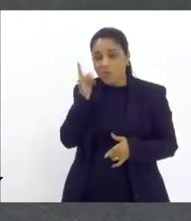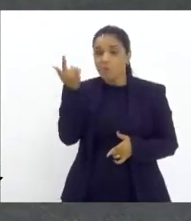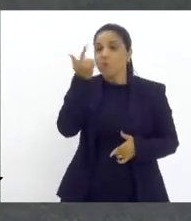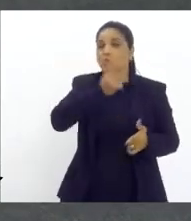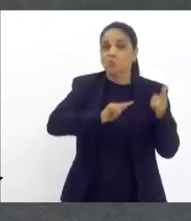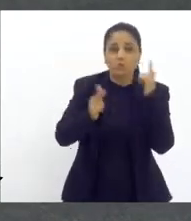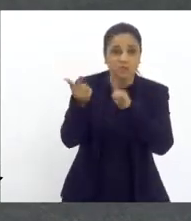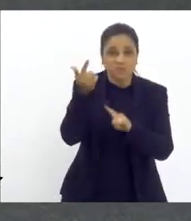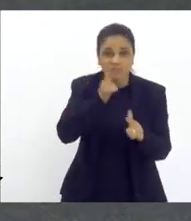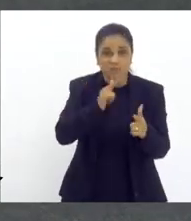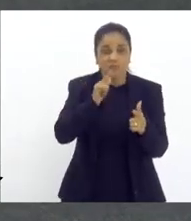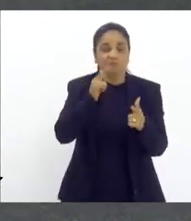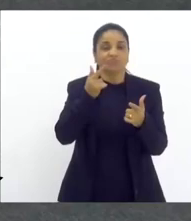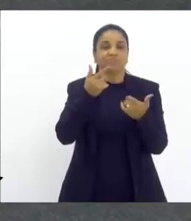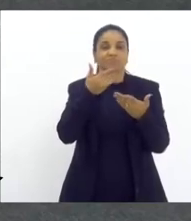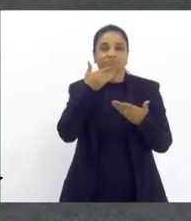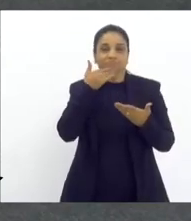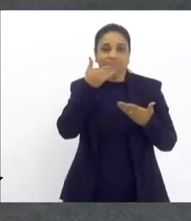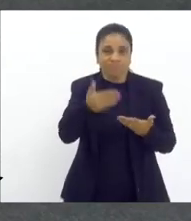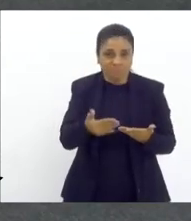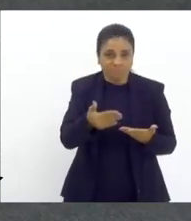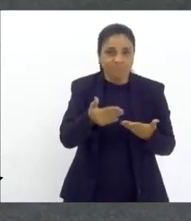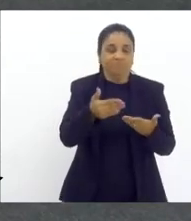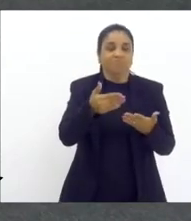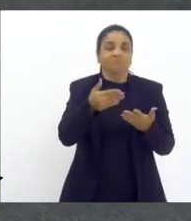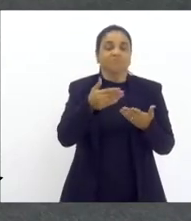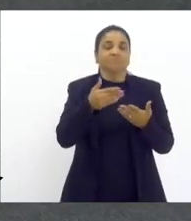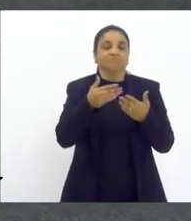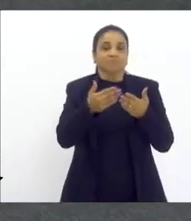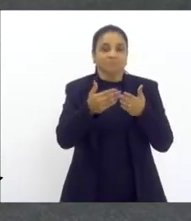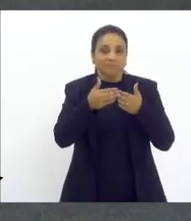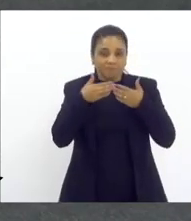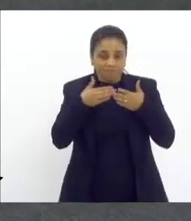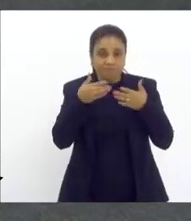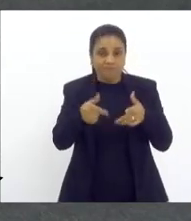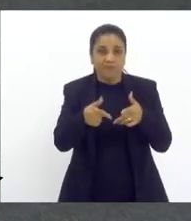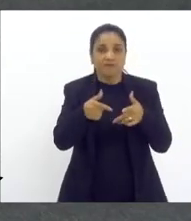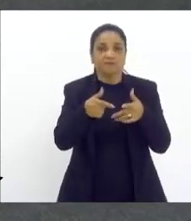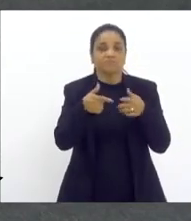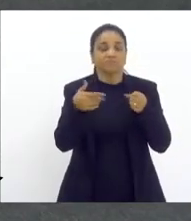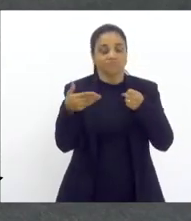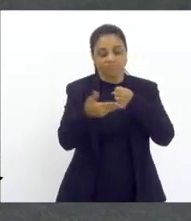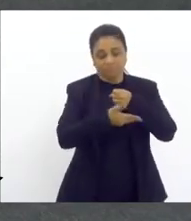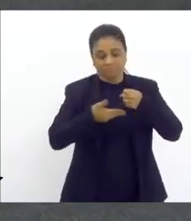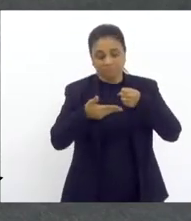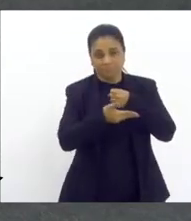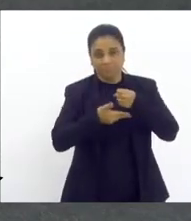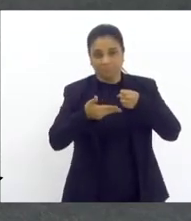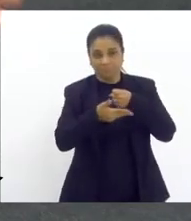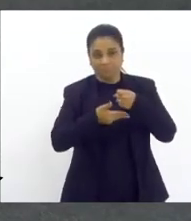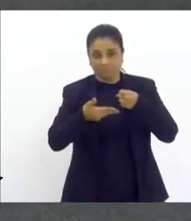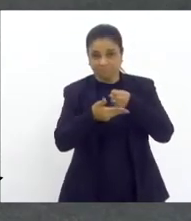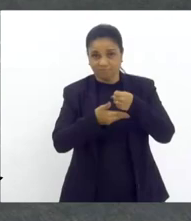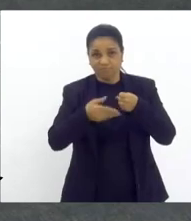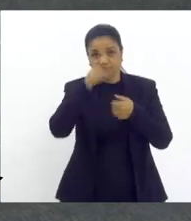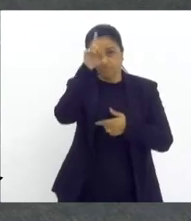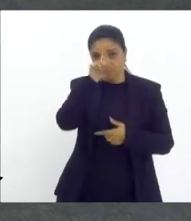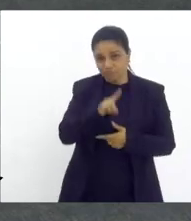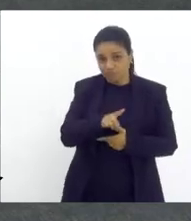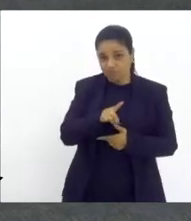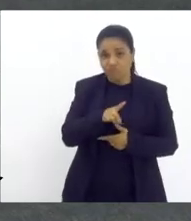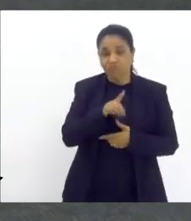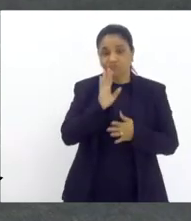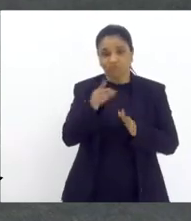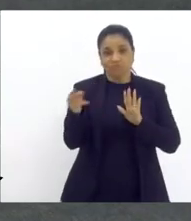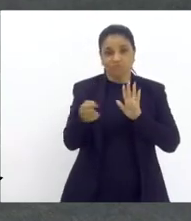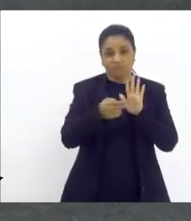uma decisão favorável baseada no princípio da isonomia baseado no direito adquirido